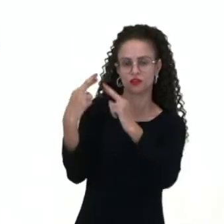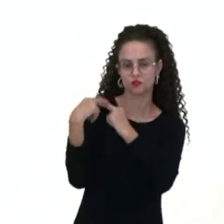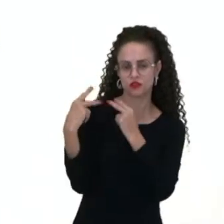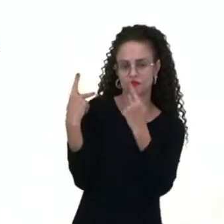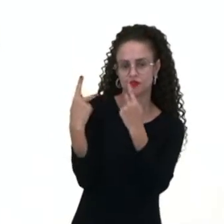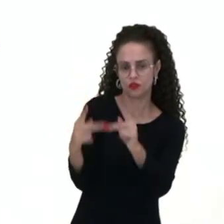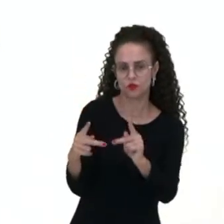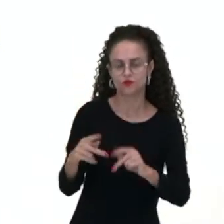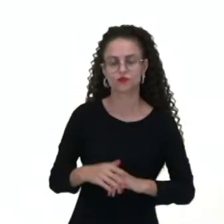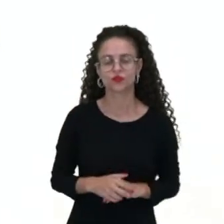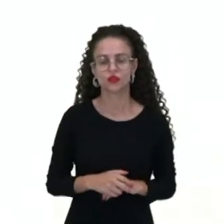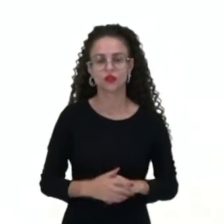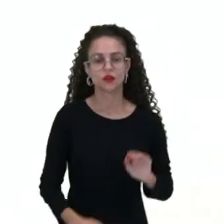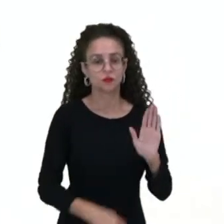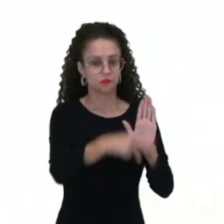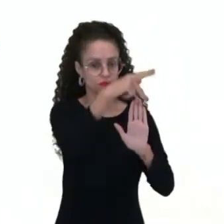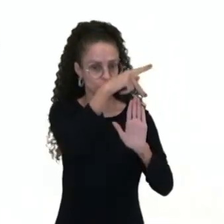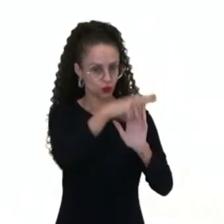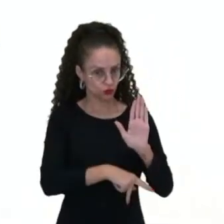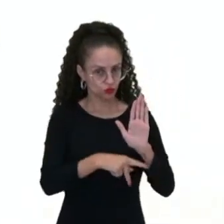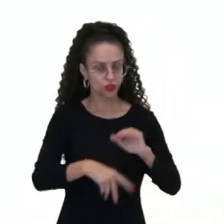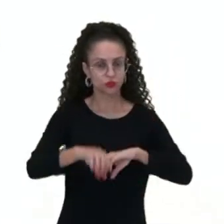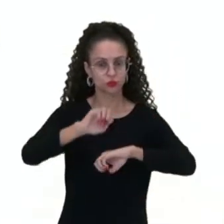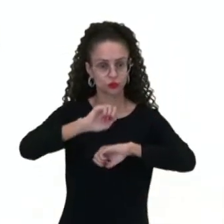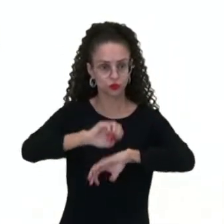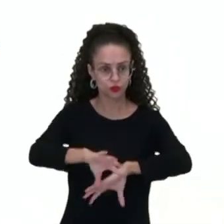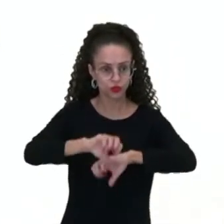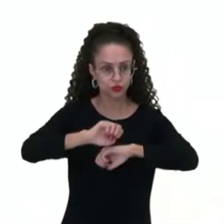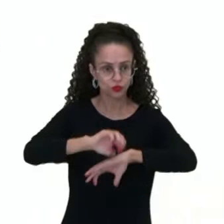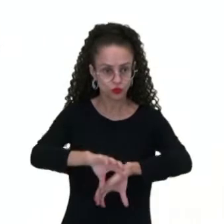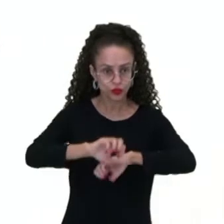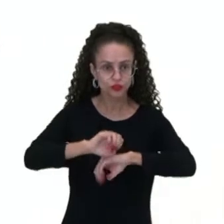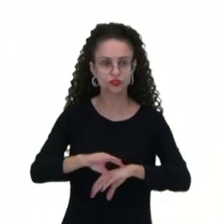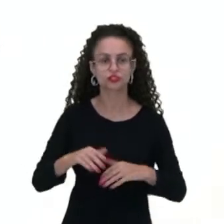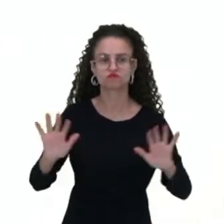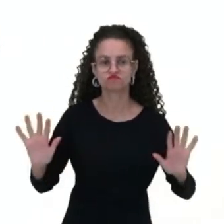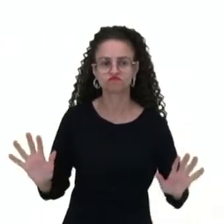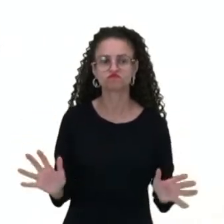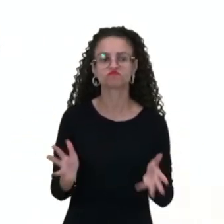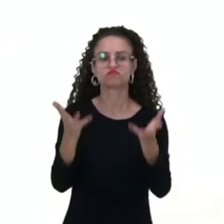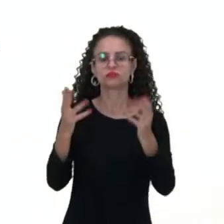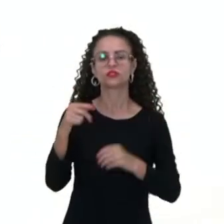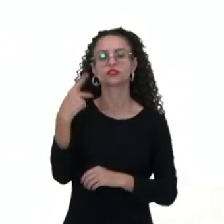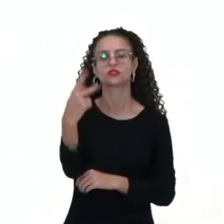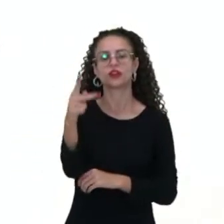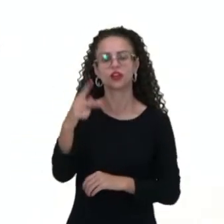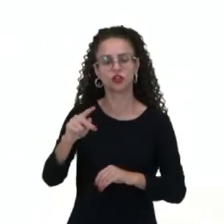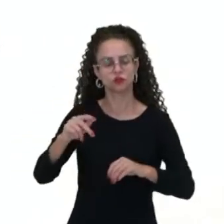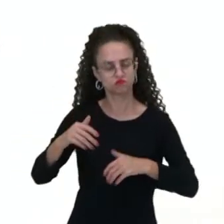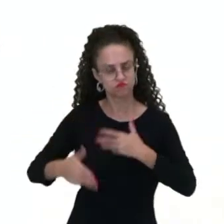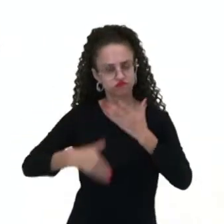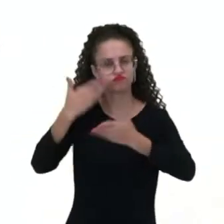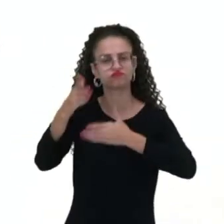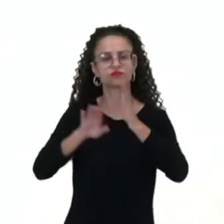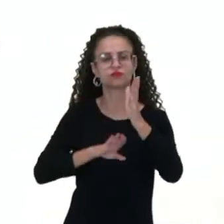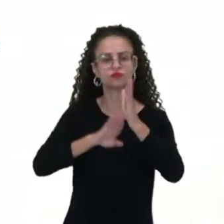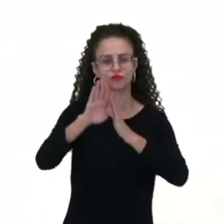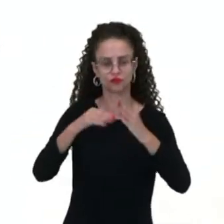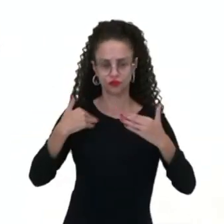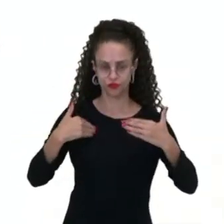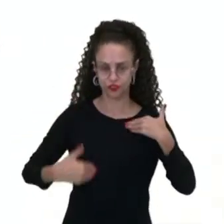educação. O projeto educativo que lhe proporcione as condições para o seu pleno desenvolvimento